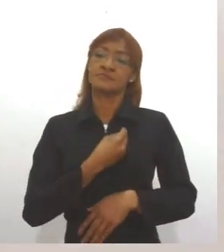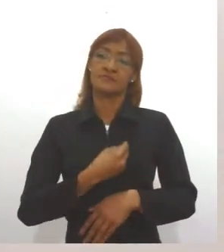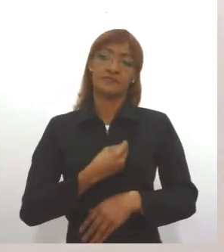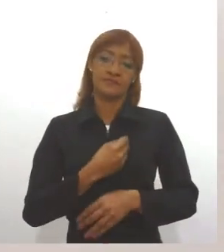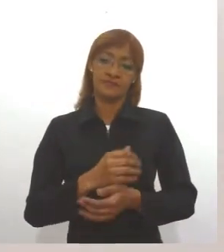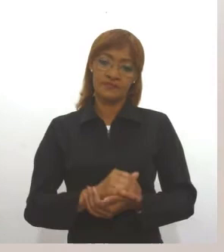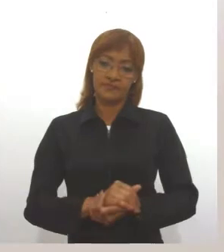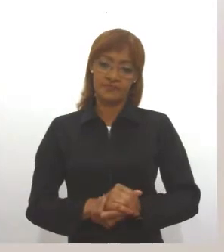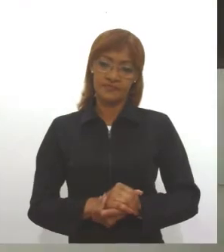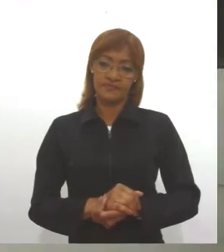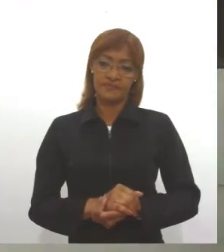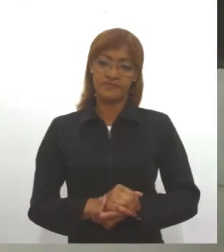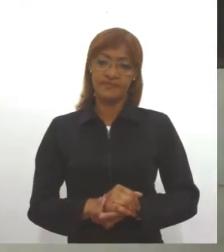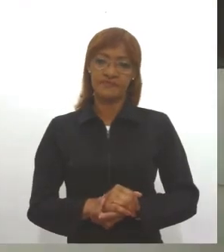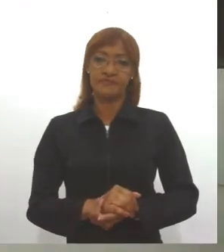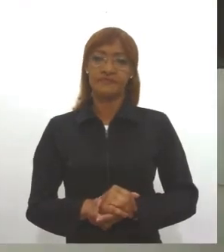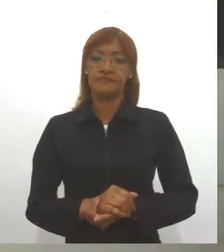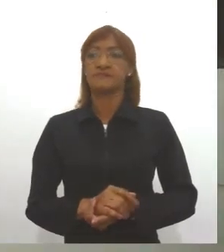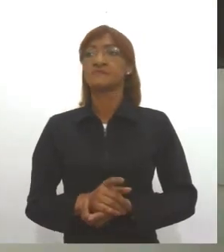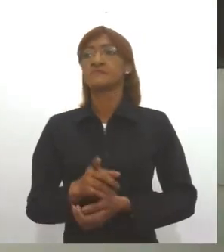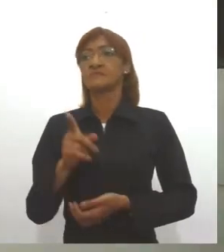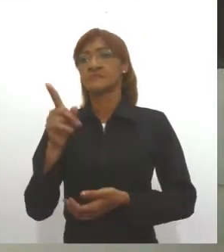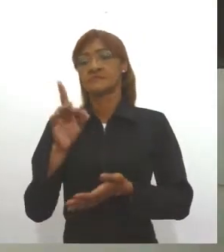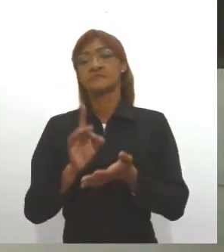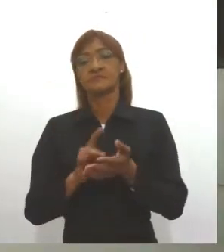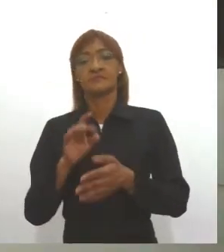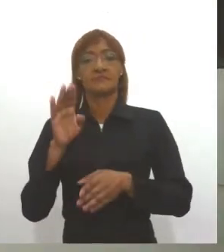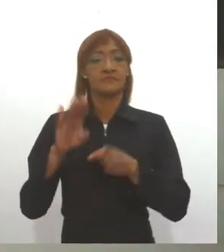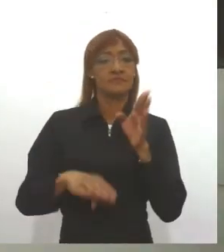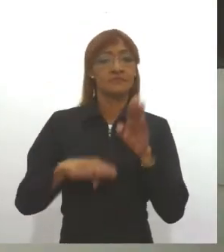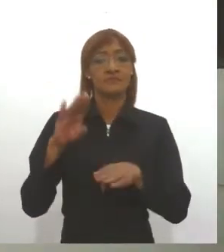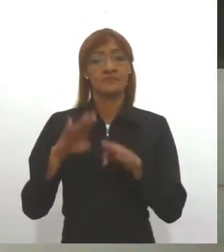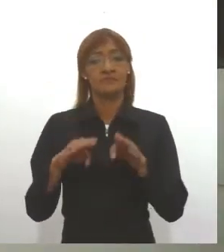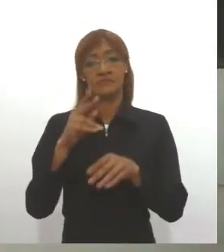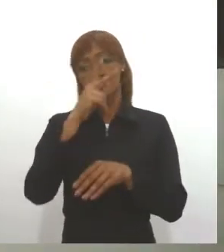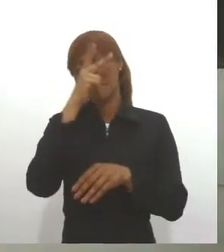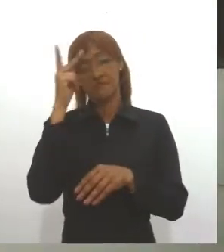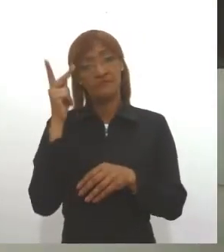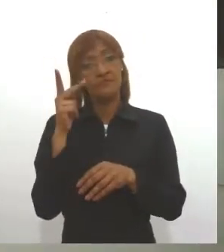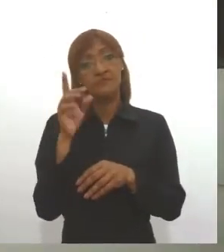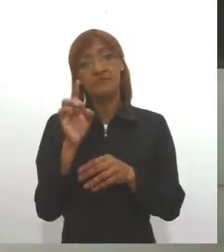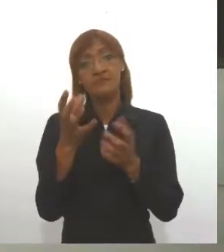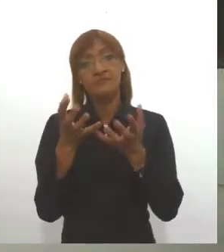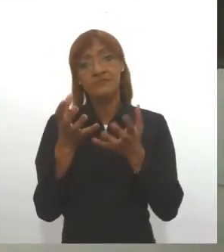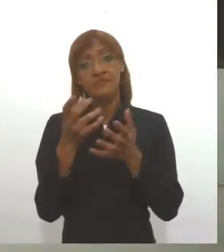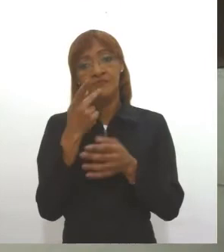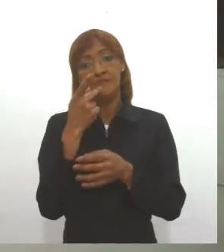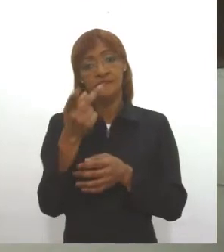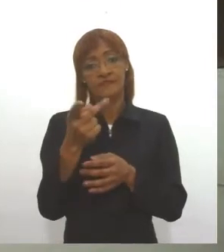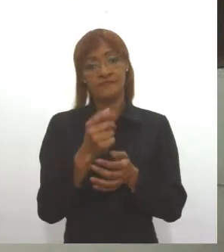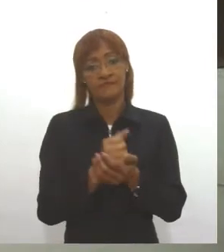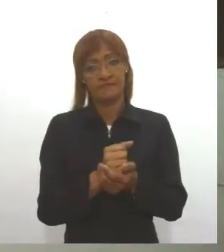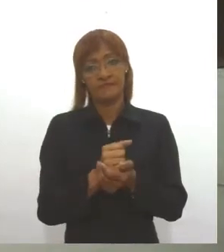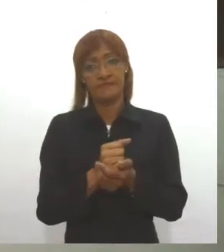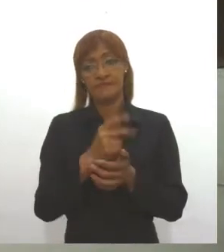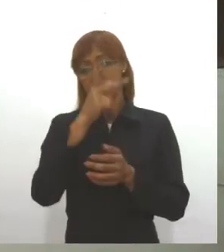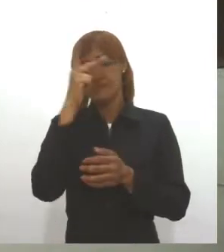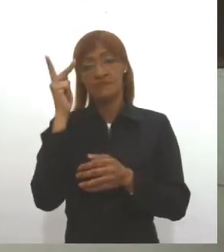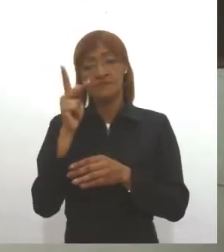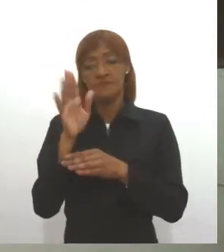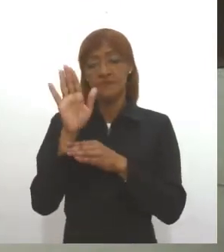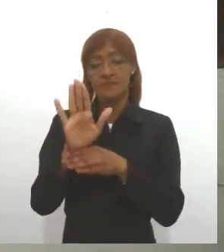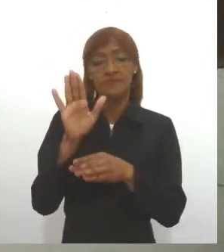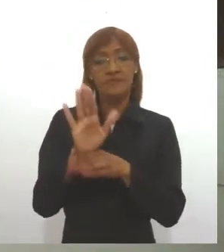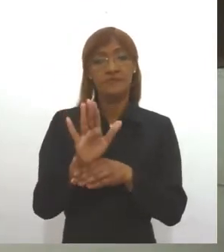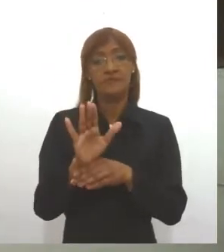vida. Exatamente, é isso que o Caio falou. Às vezes as pessoas só precisam ser ouvidas, elas precisam de alguém que esteja ali para ajudar, para apoiar,